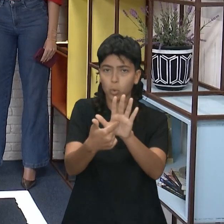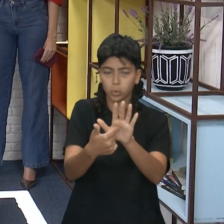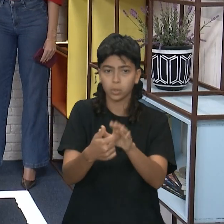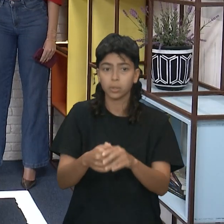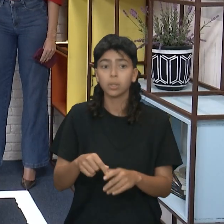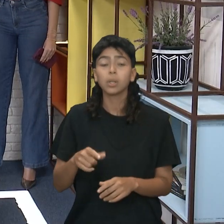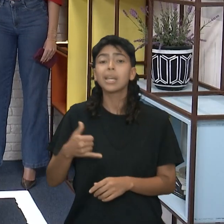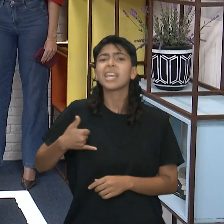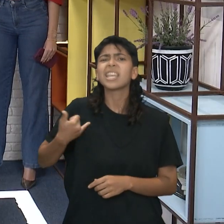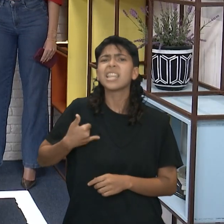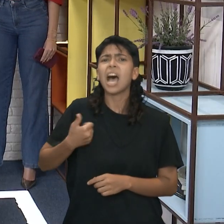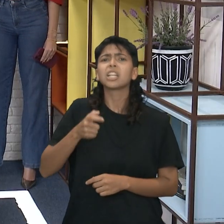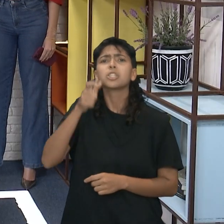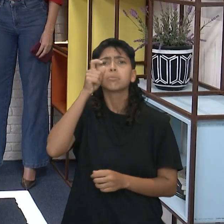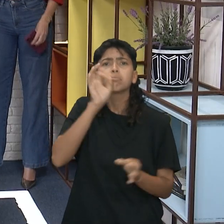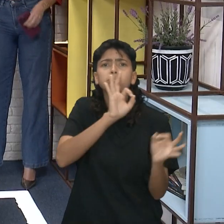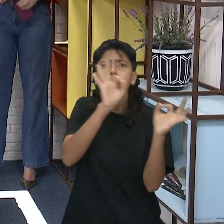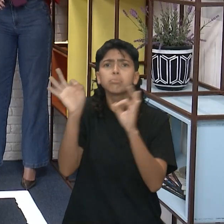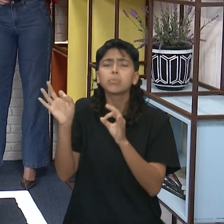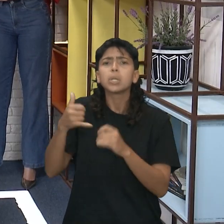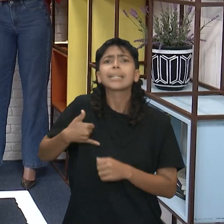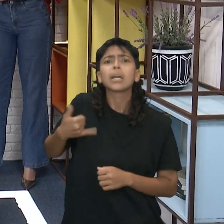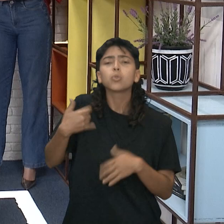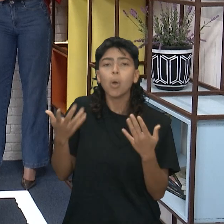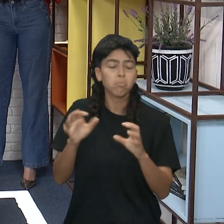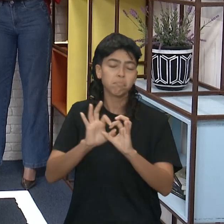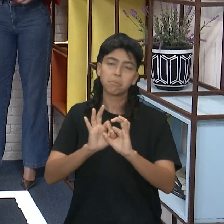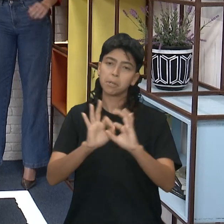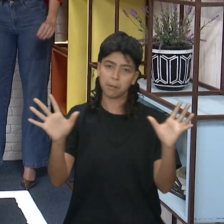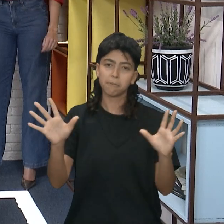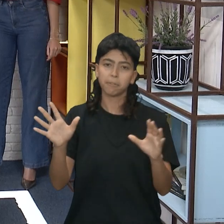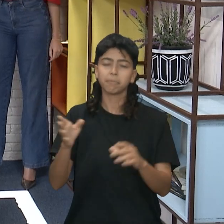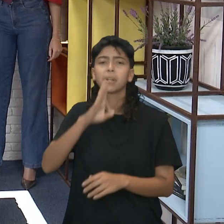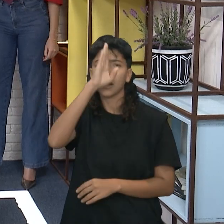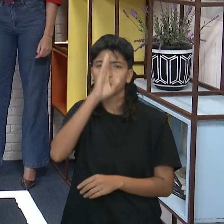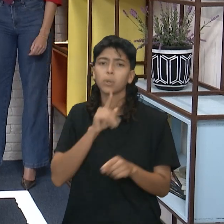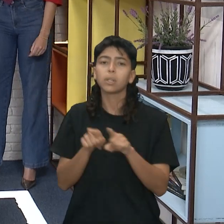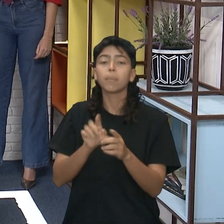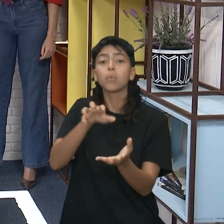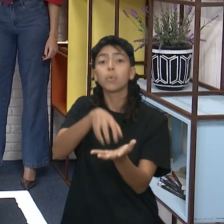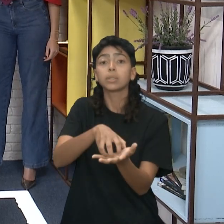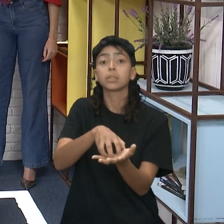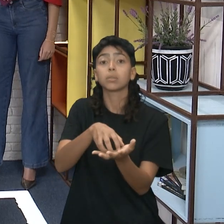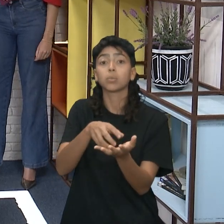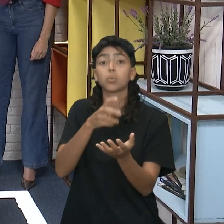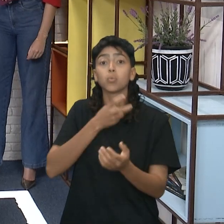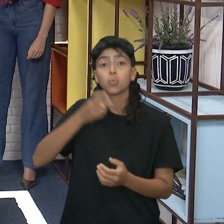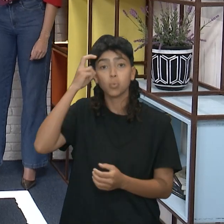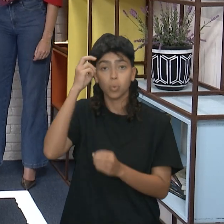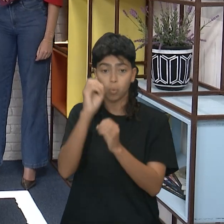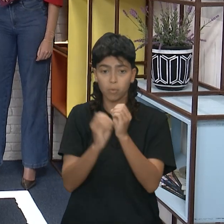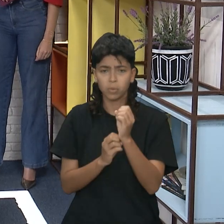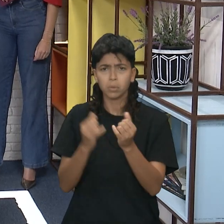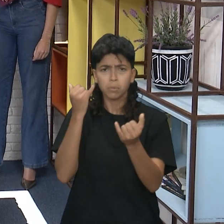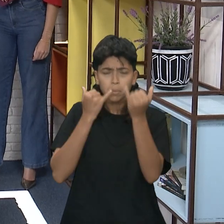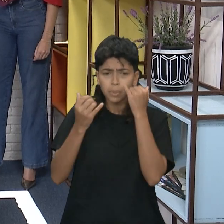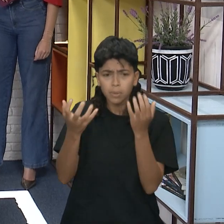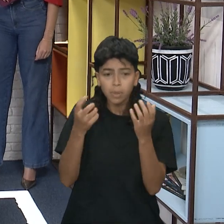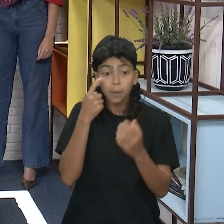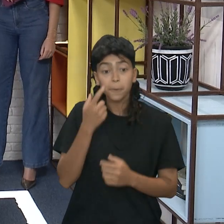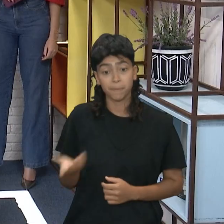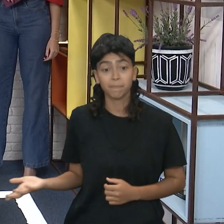classificação livre. O evento também é gratuito e ocorre no Centro Cultural UFG. E se quiser saber mais informações, acesse o site